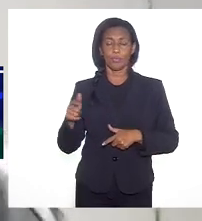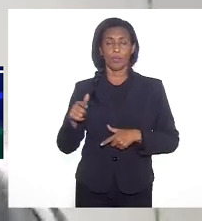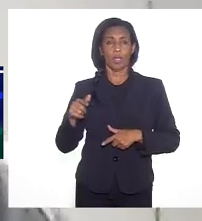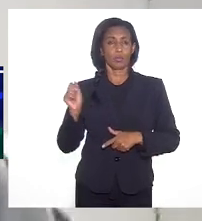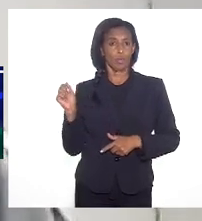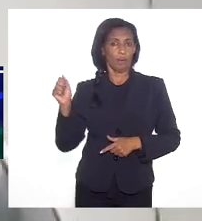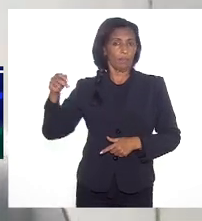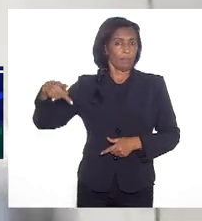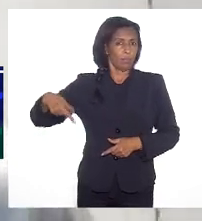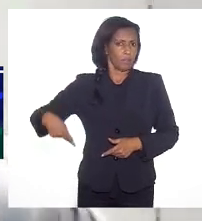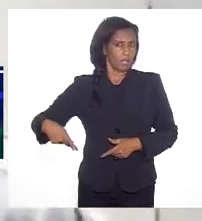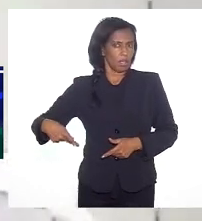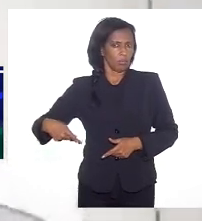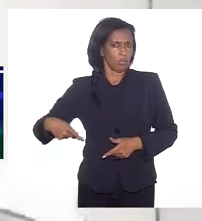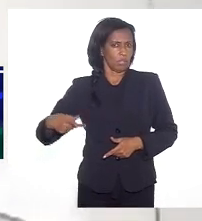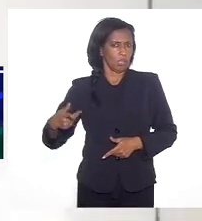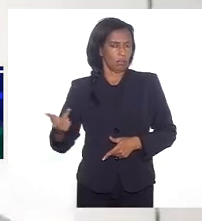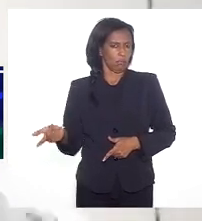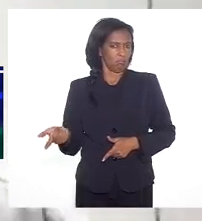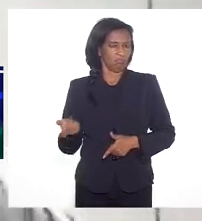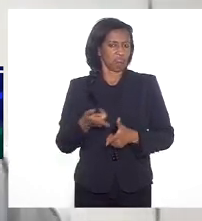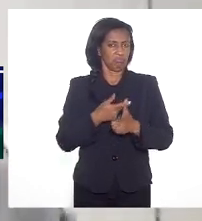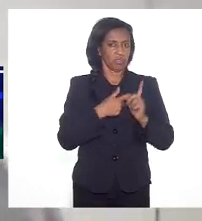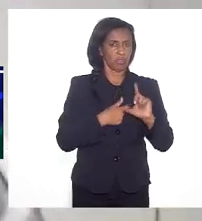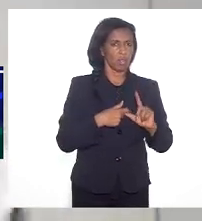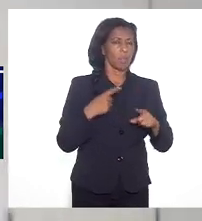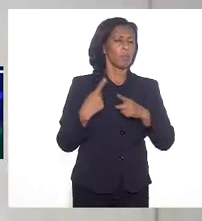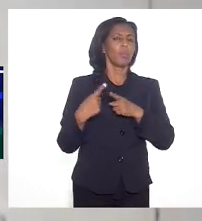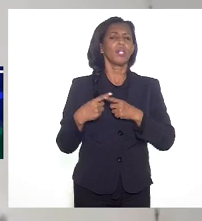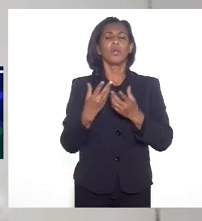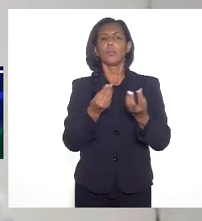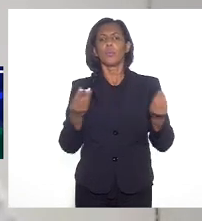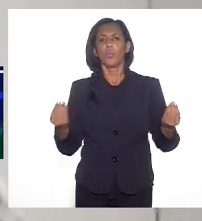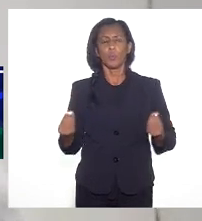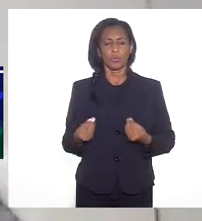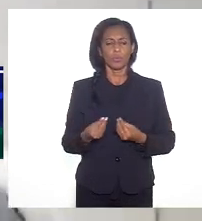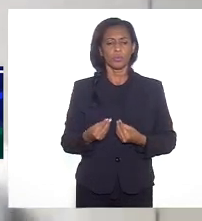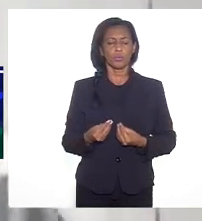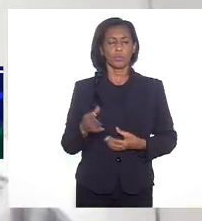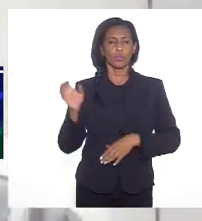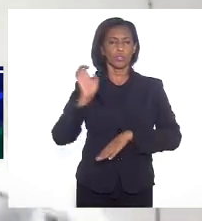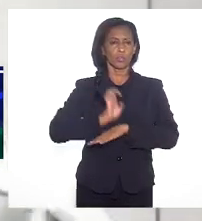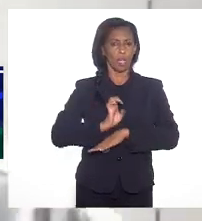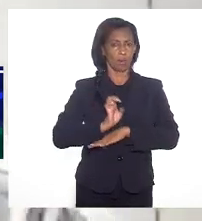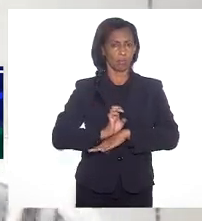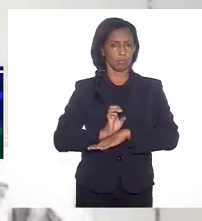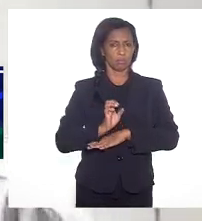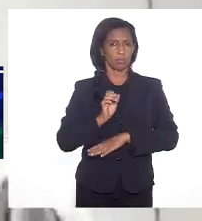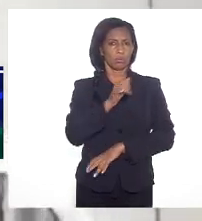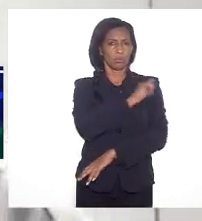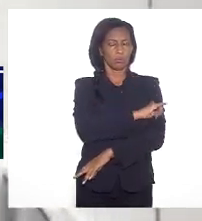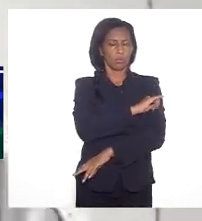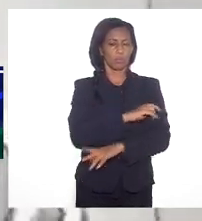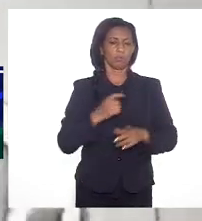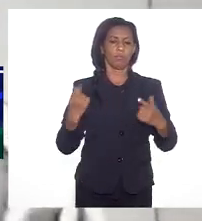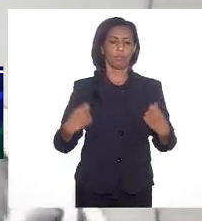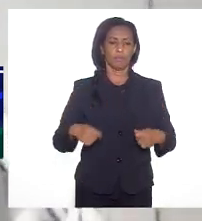o servidor financiou a sua aposentadoria porque que muitas vezes o estado do Rio de Janeiro precisa